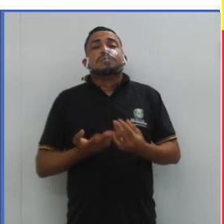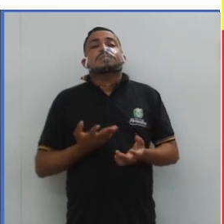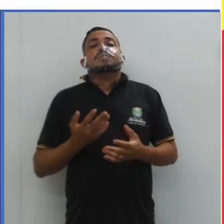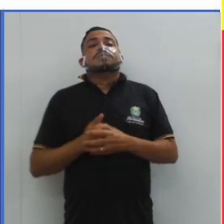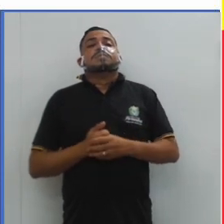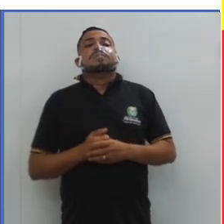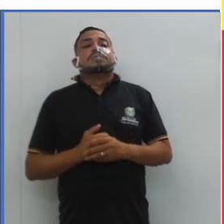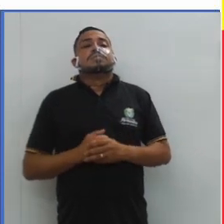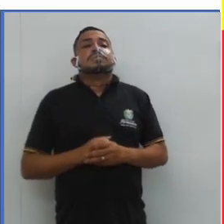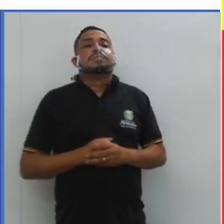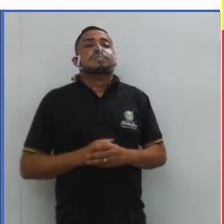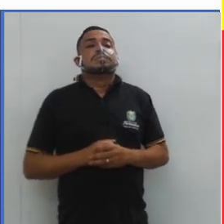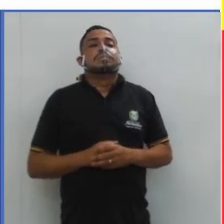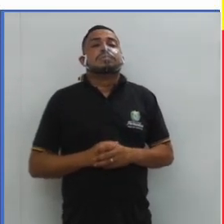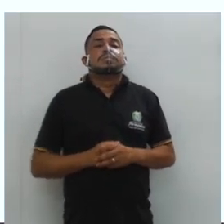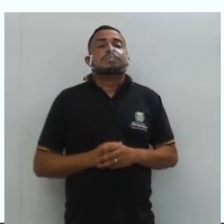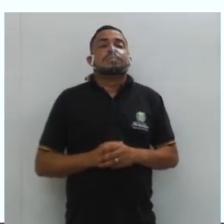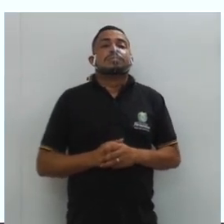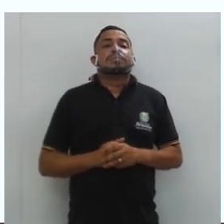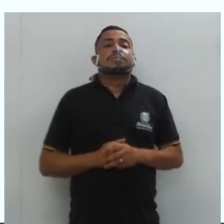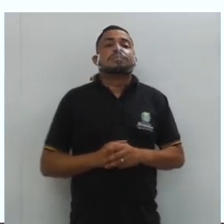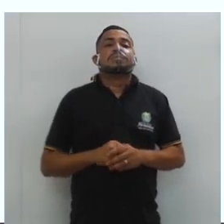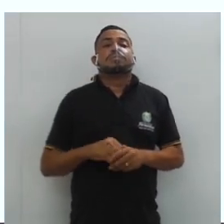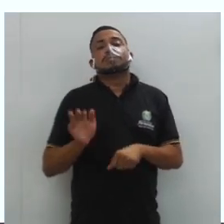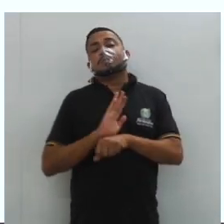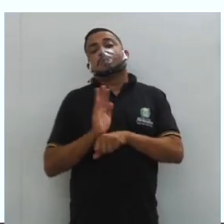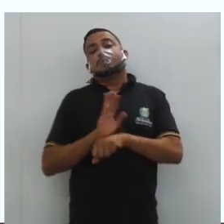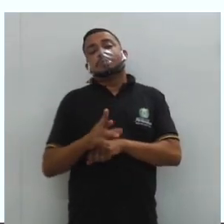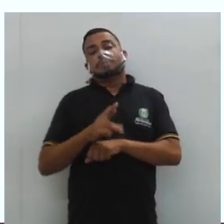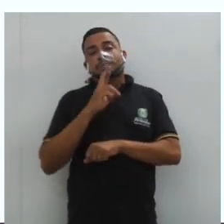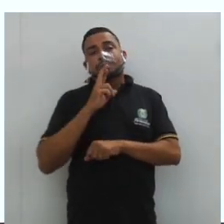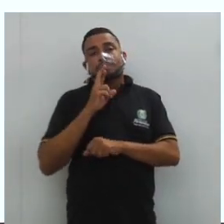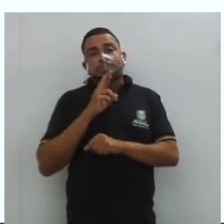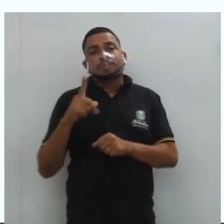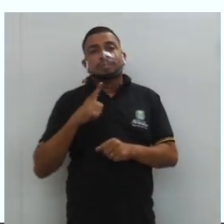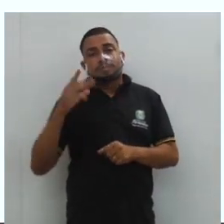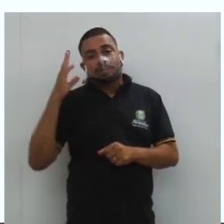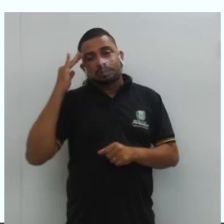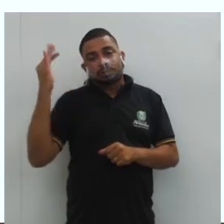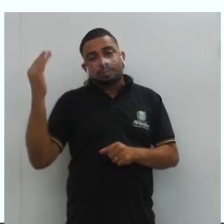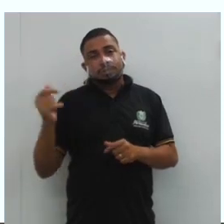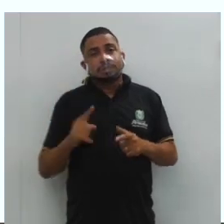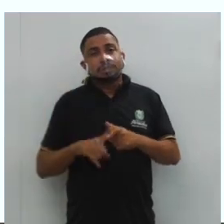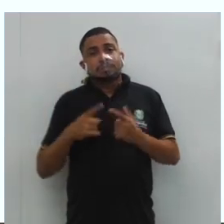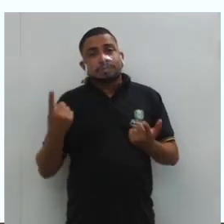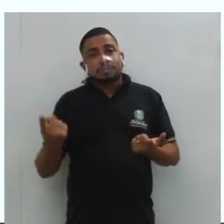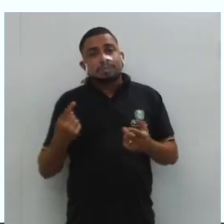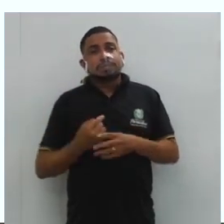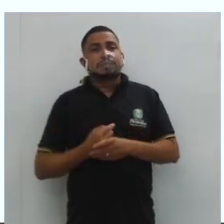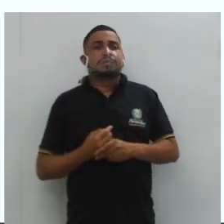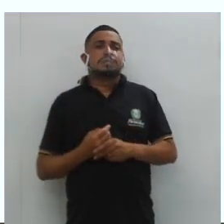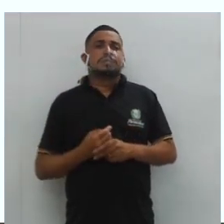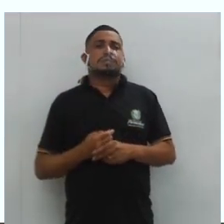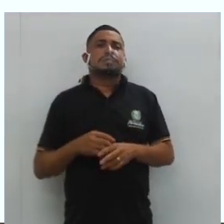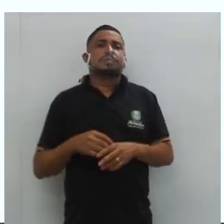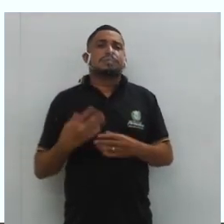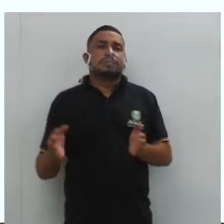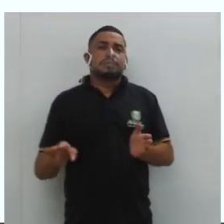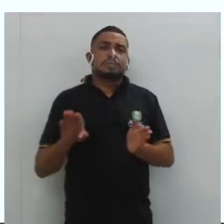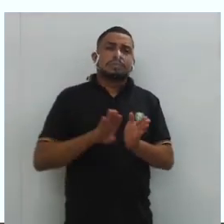aumentou. Então, assim, né, mesmo o cinema mudo, ele fez muito sucesso, ficou bastante popular.